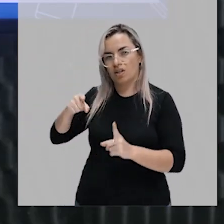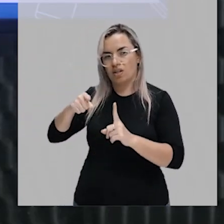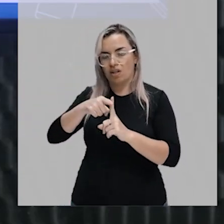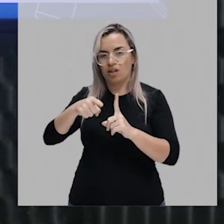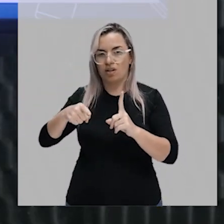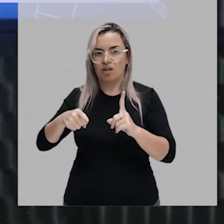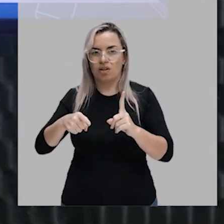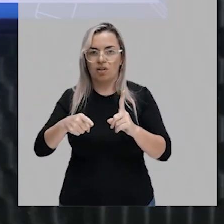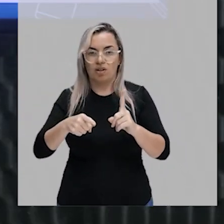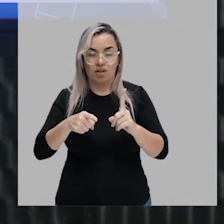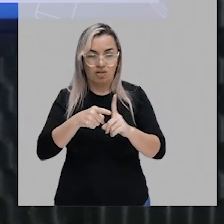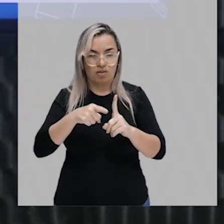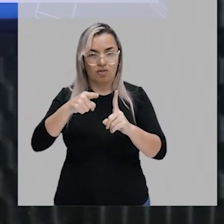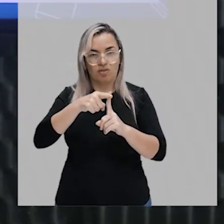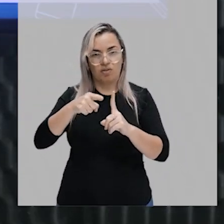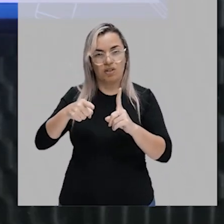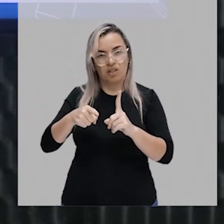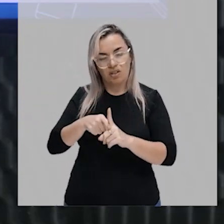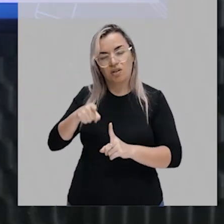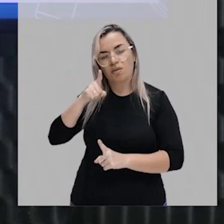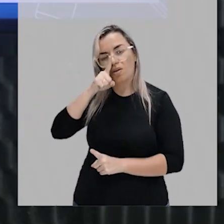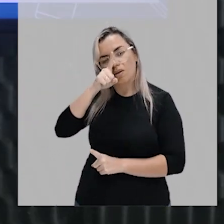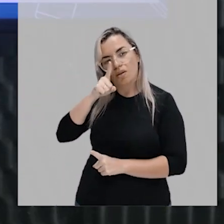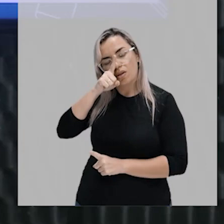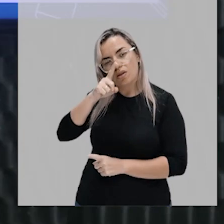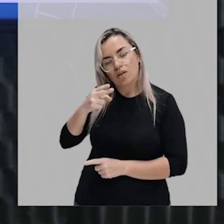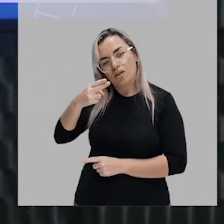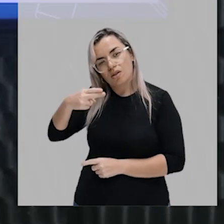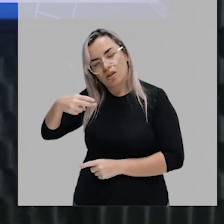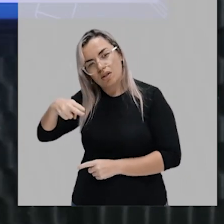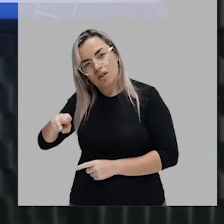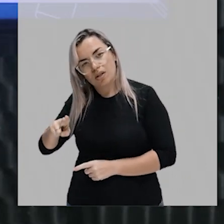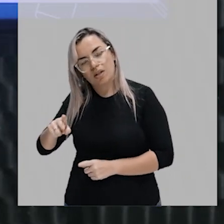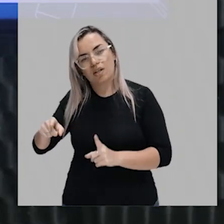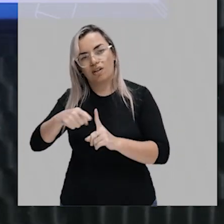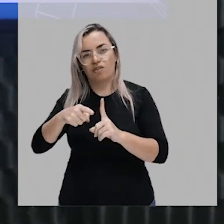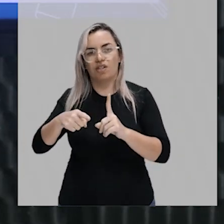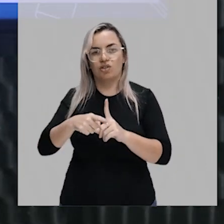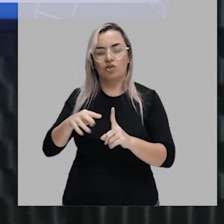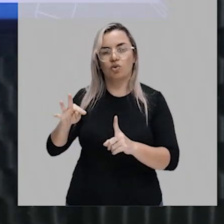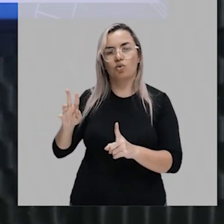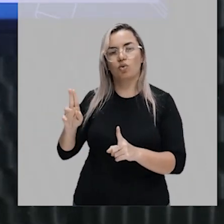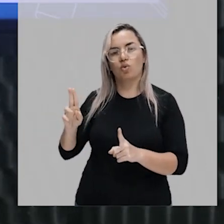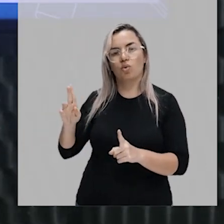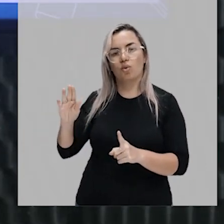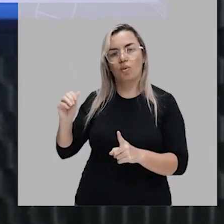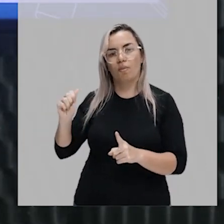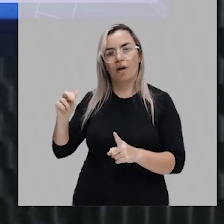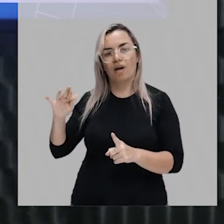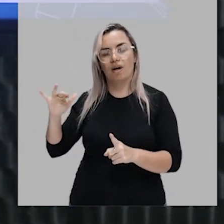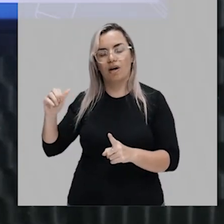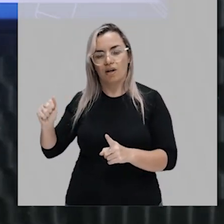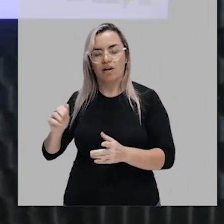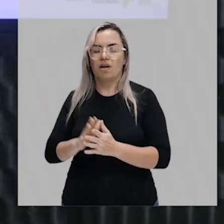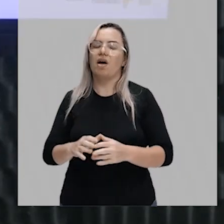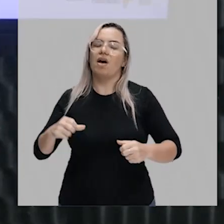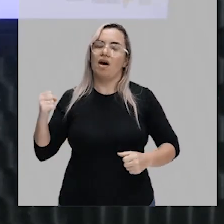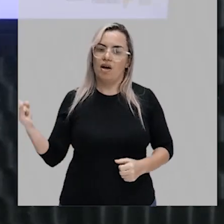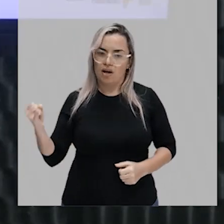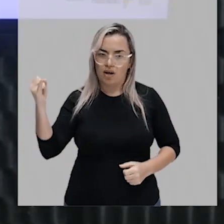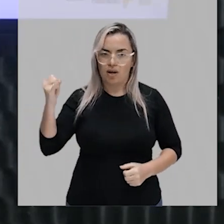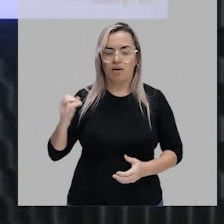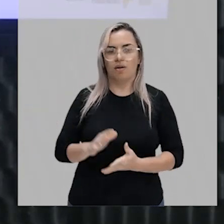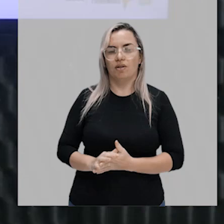tubária. Então é importante que o óvulo fecundado migre aqui da tuba uterina até o útero,